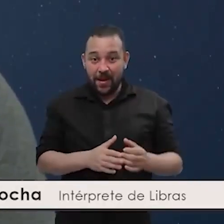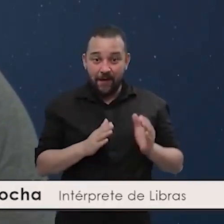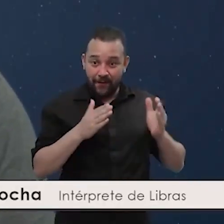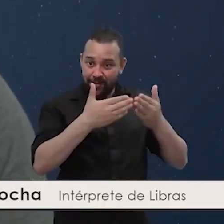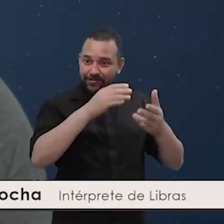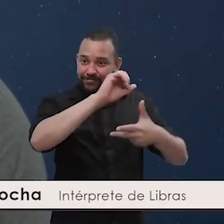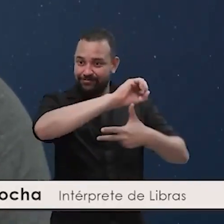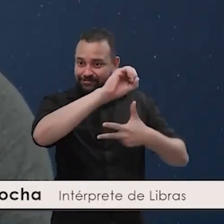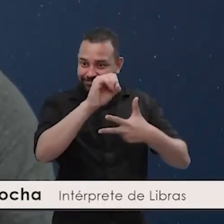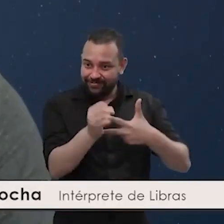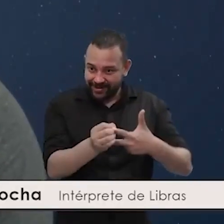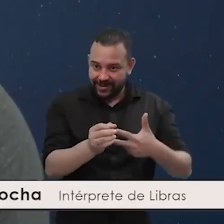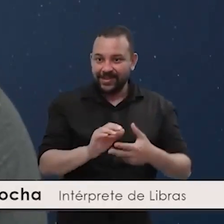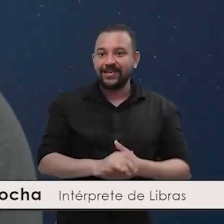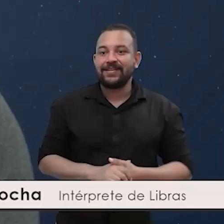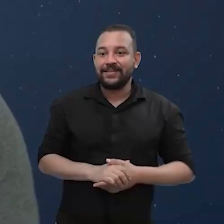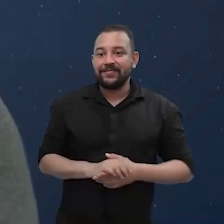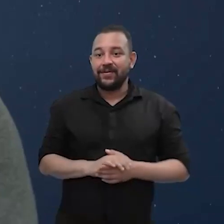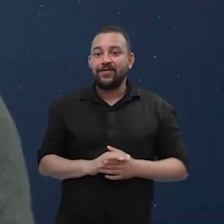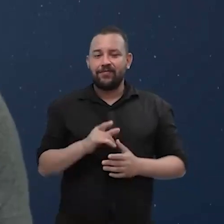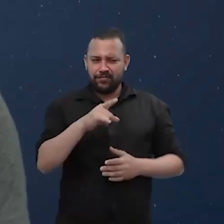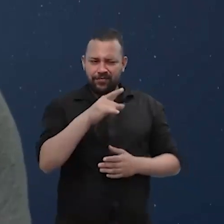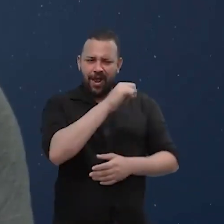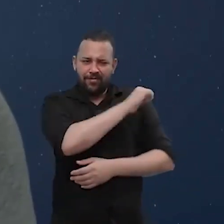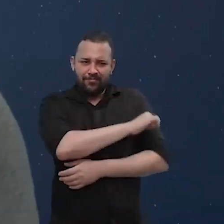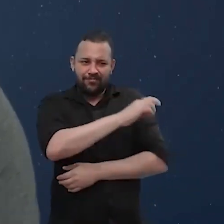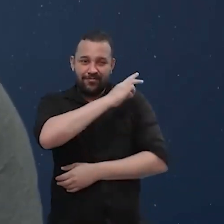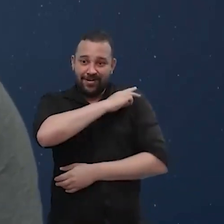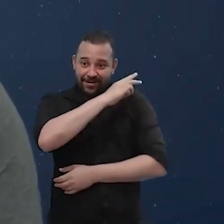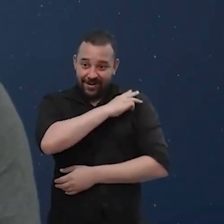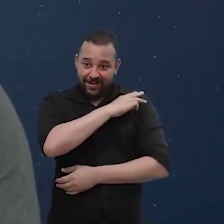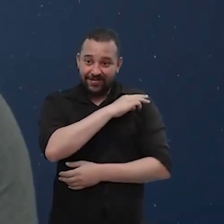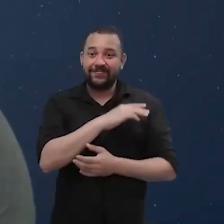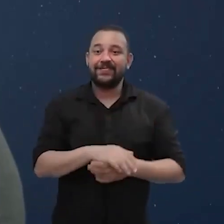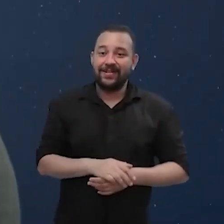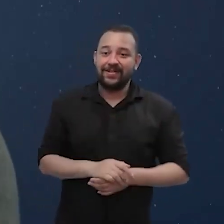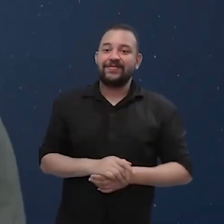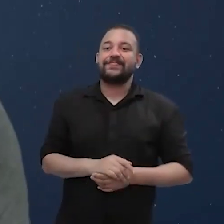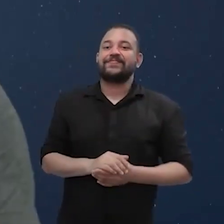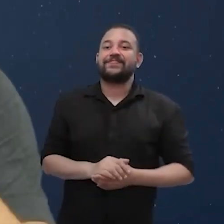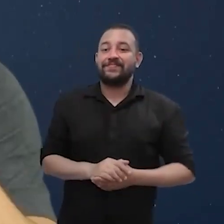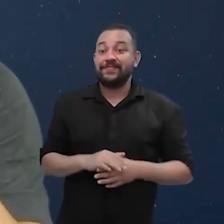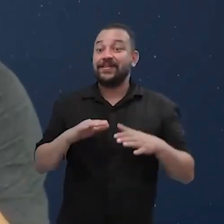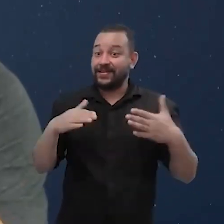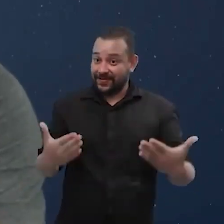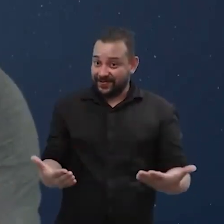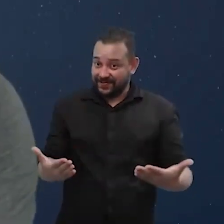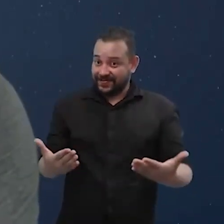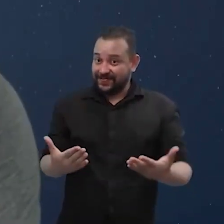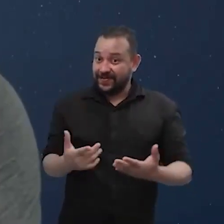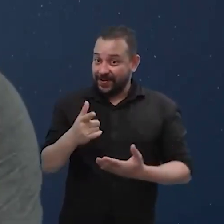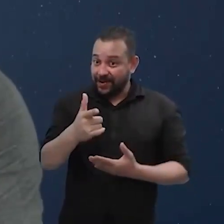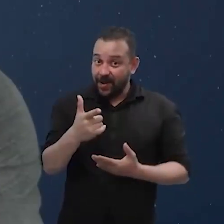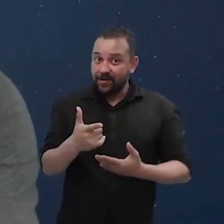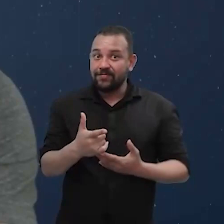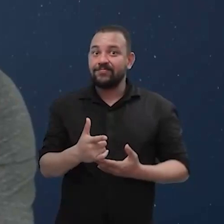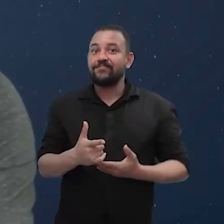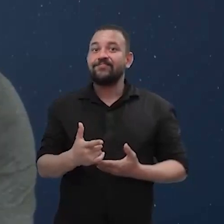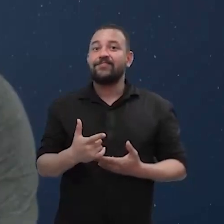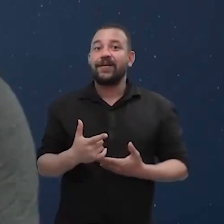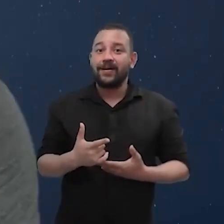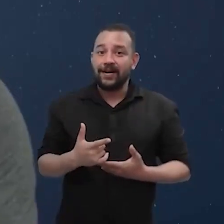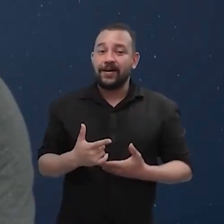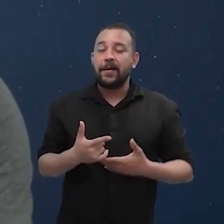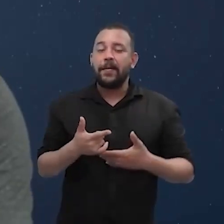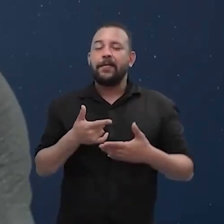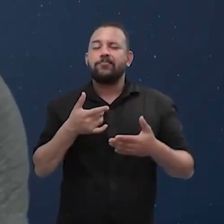o Enem, tá bom? Enem, você é aluno do terceiro ano do ensino médio, então preparativo aí, preparatório